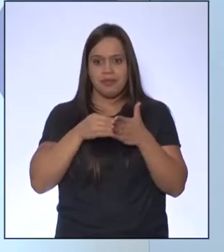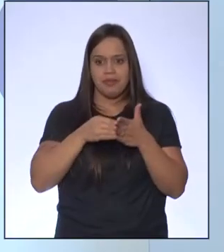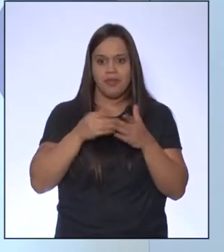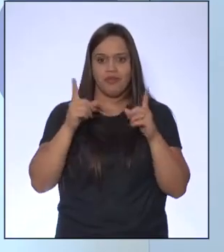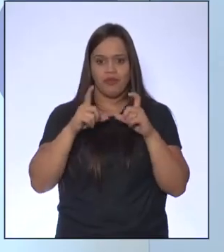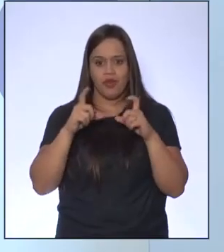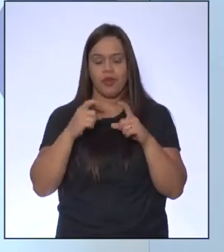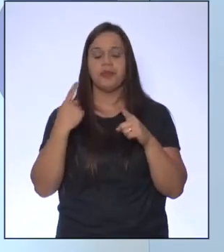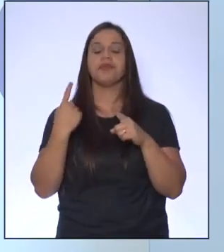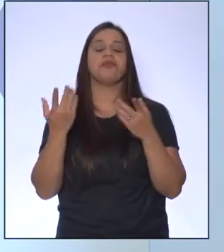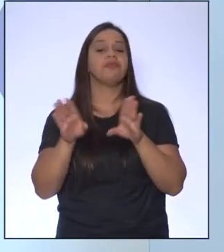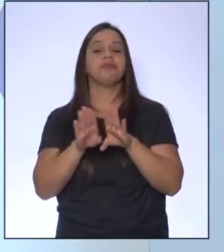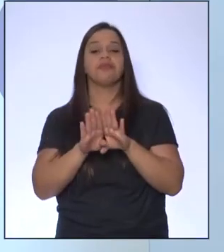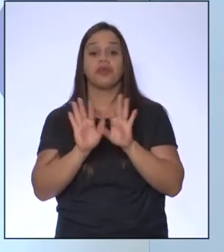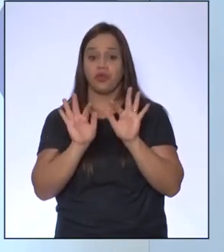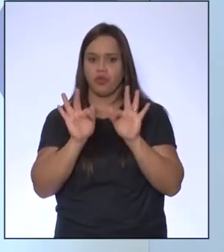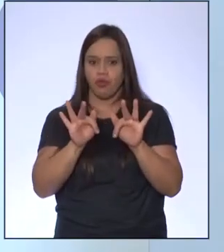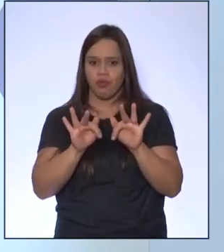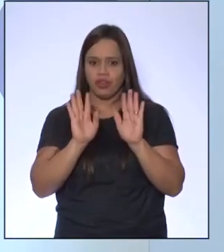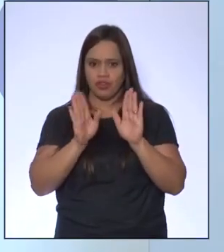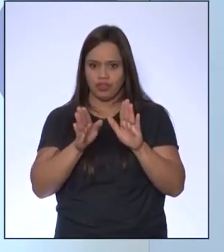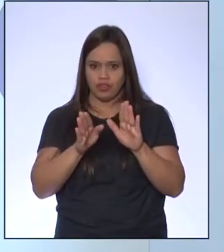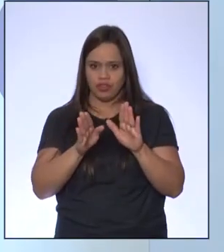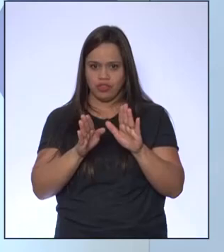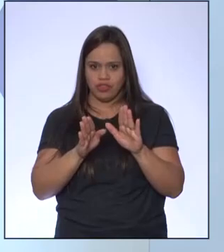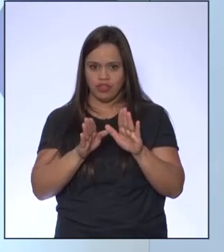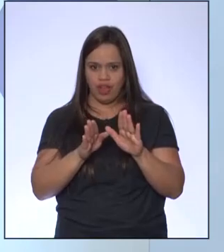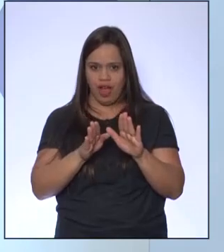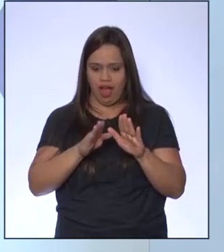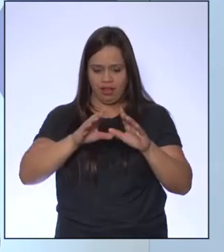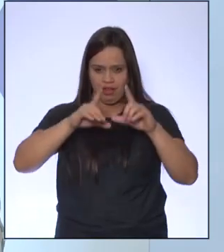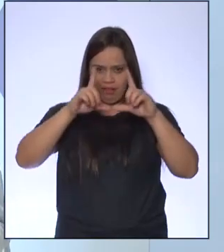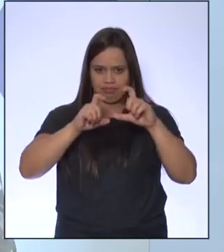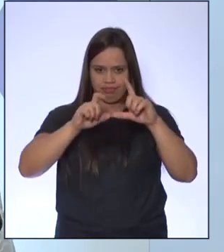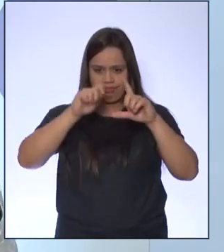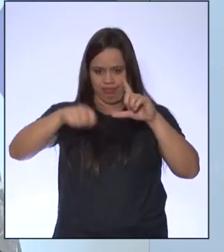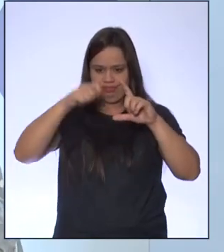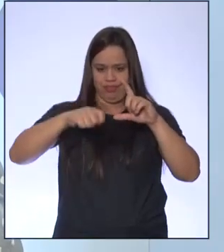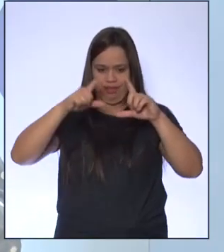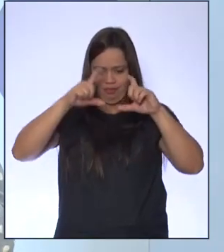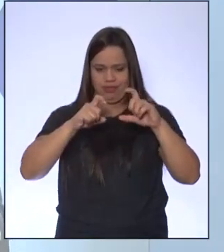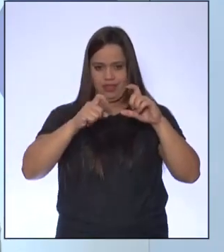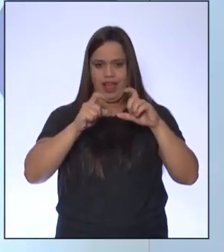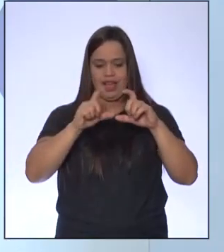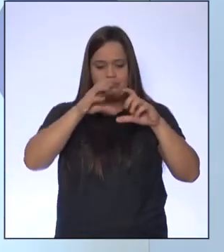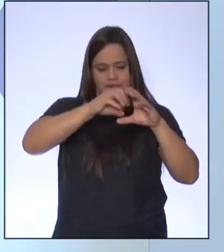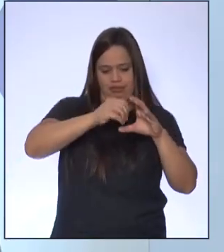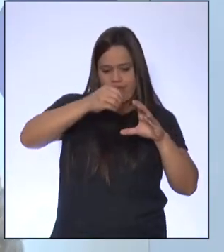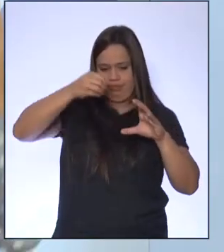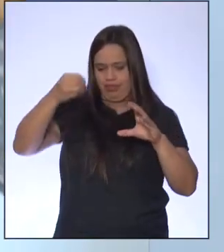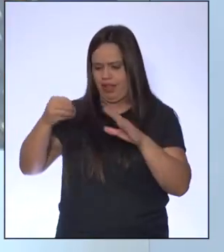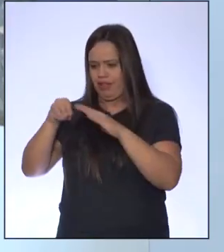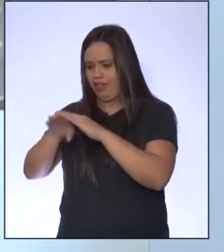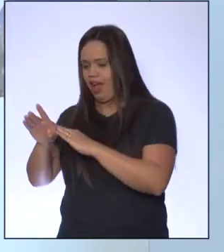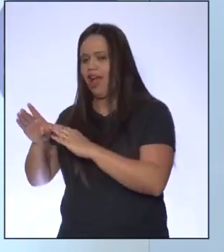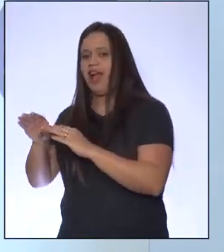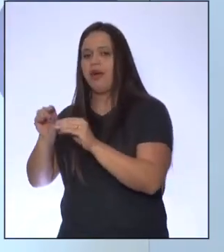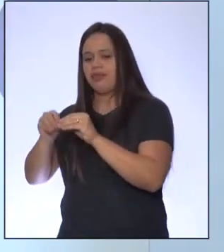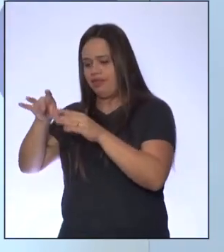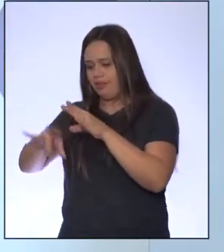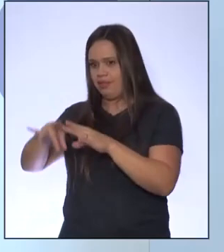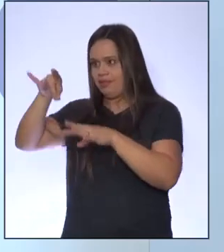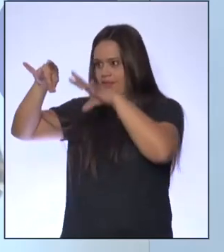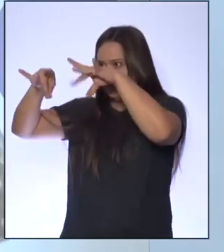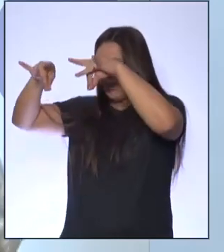às vezes, ao final, quando você iria revelar as fotos, o que acontecia? A foto não ficou tão bonita, o raio